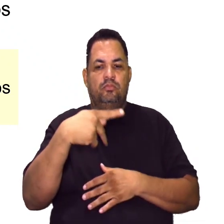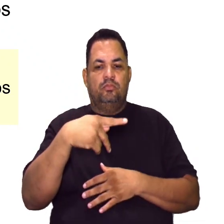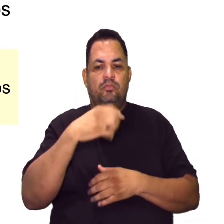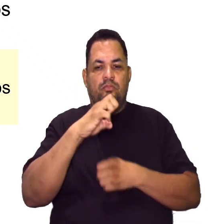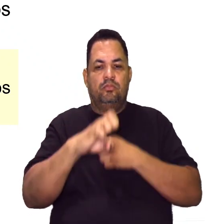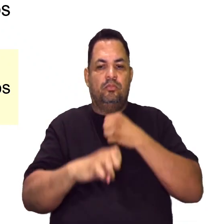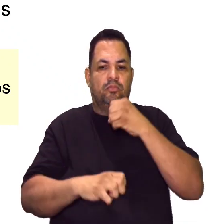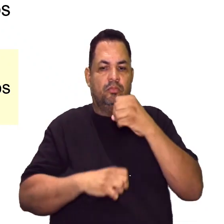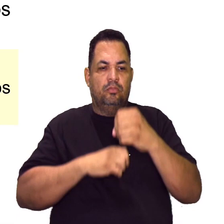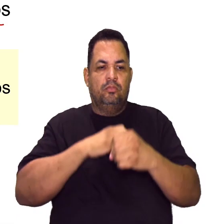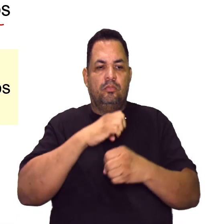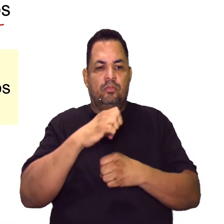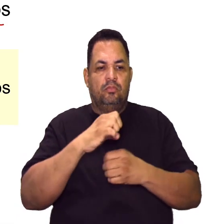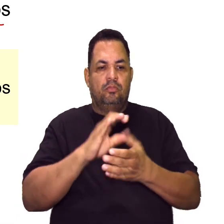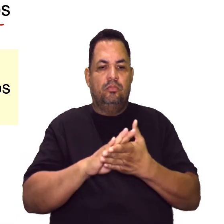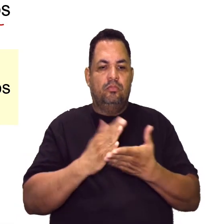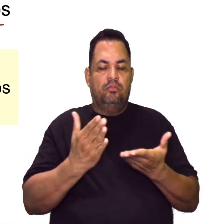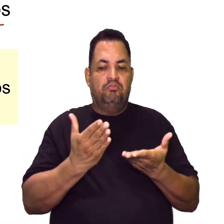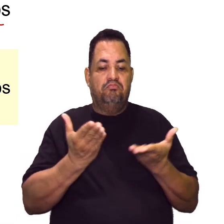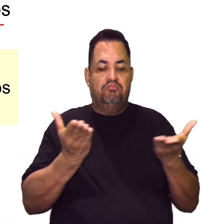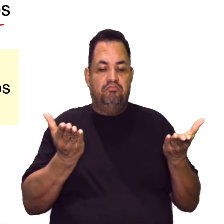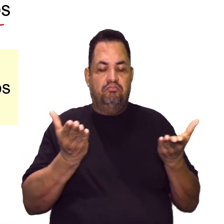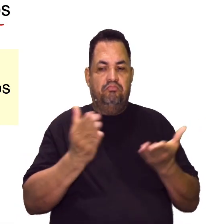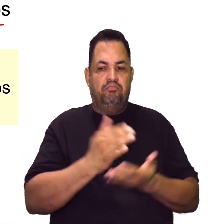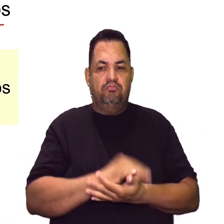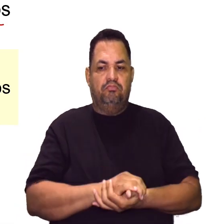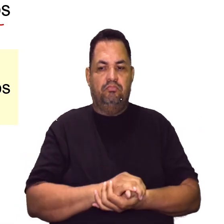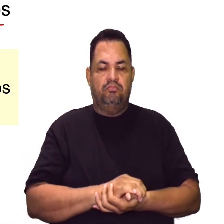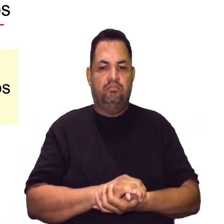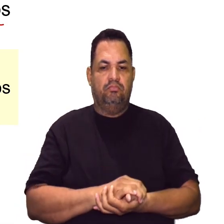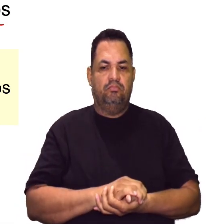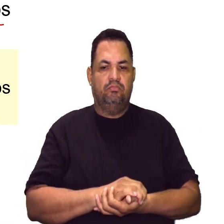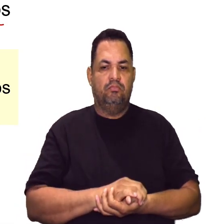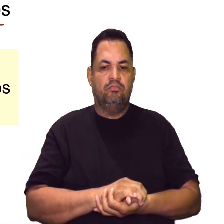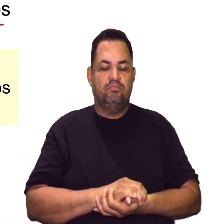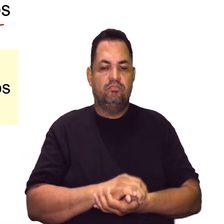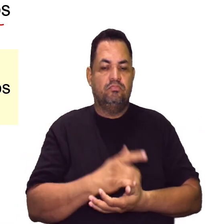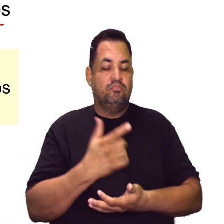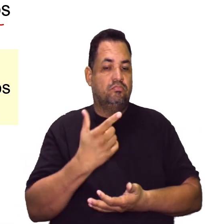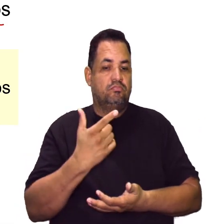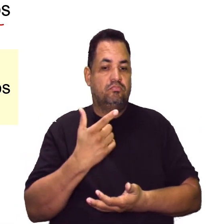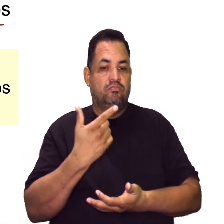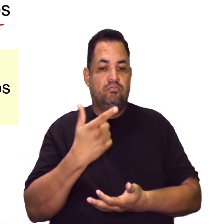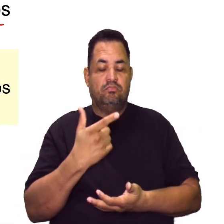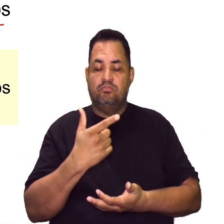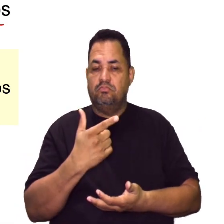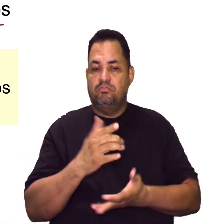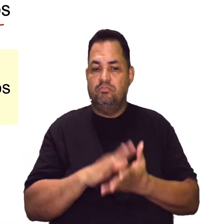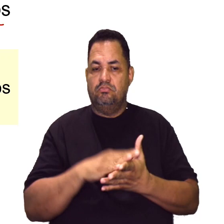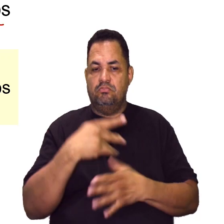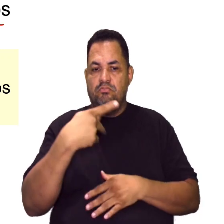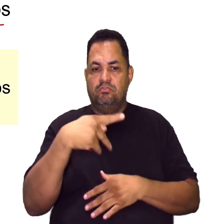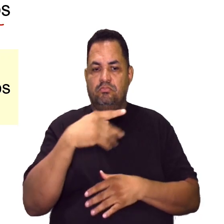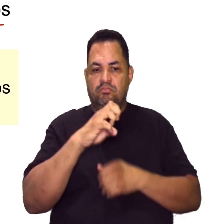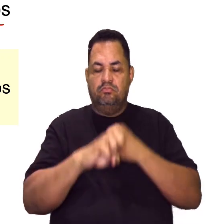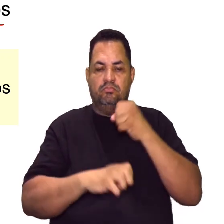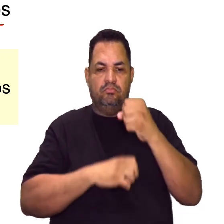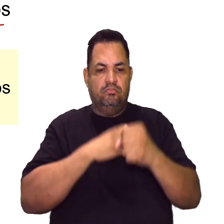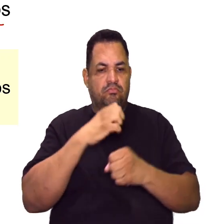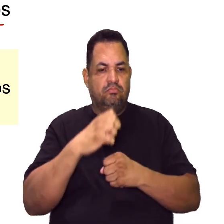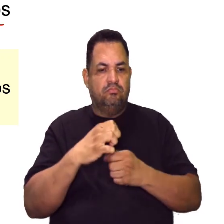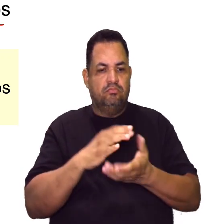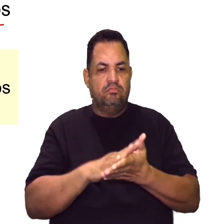possui par de elétrons emparelhados disponíveis. Ele não possui par de elétrons. Então, olha